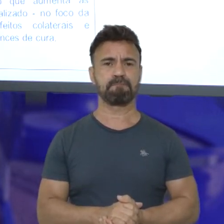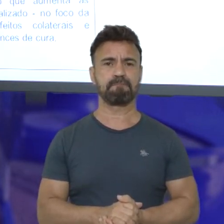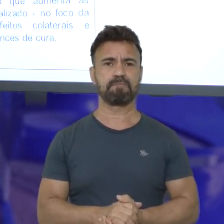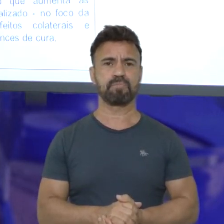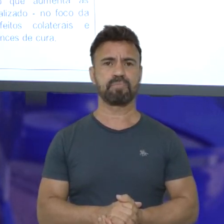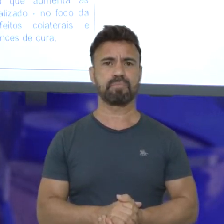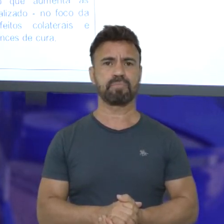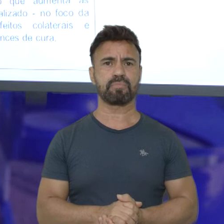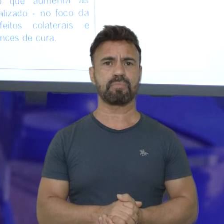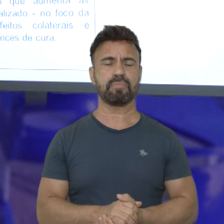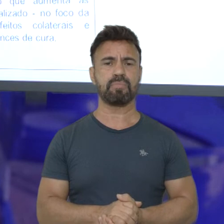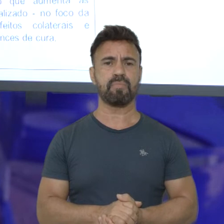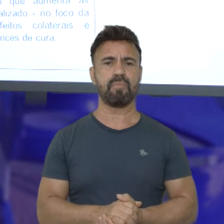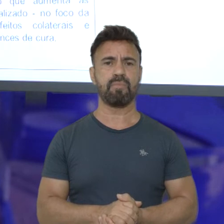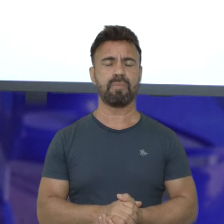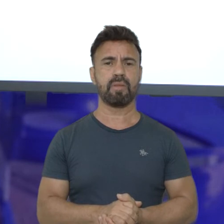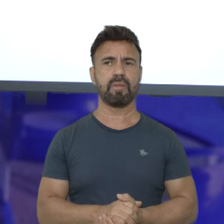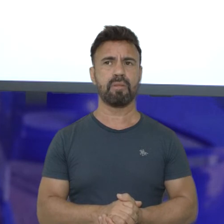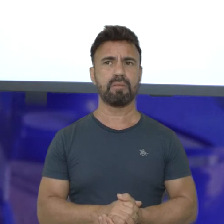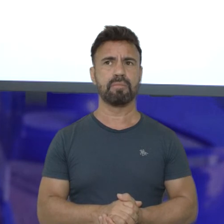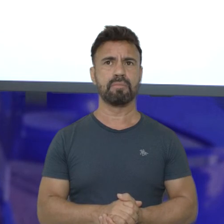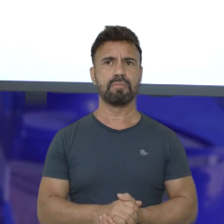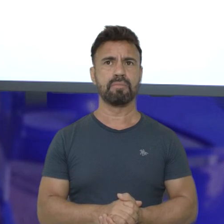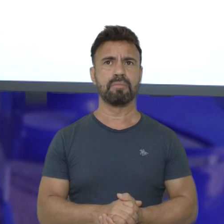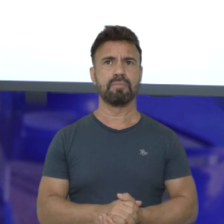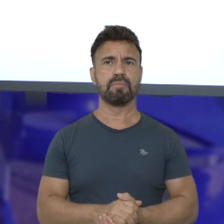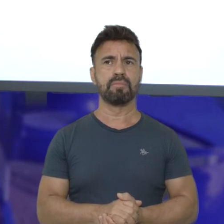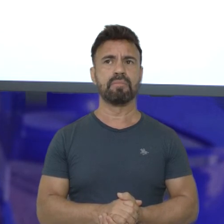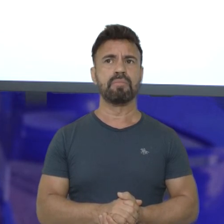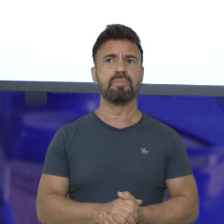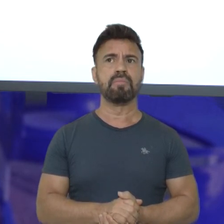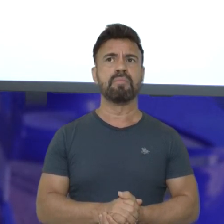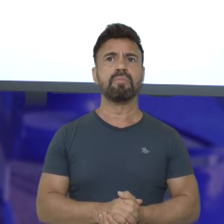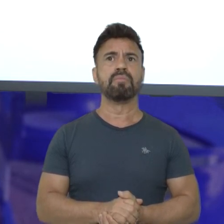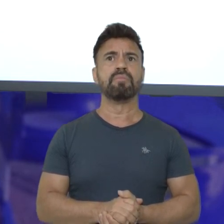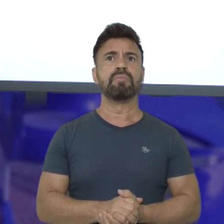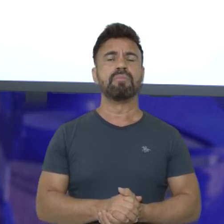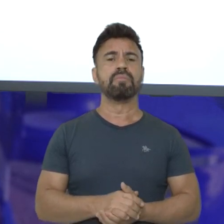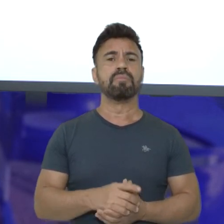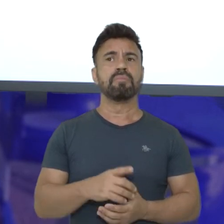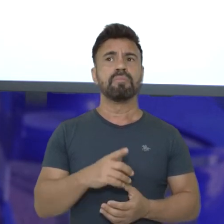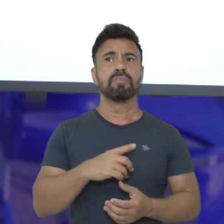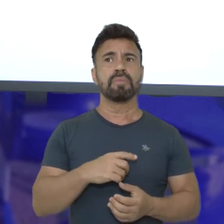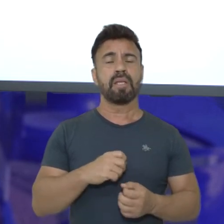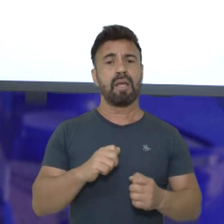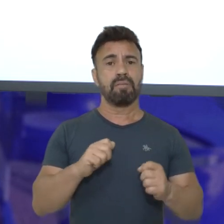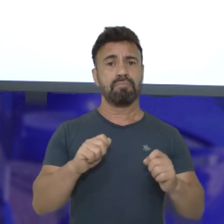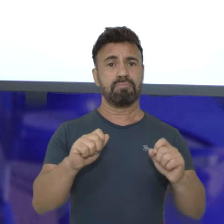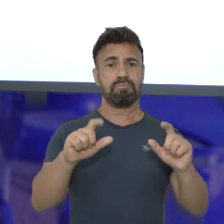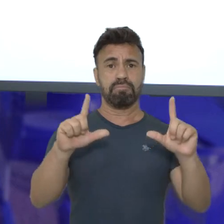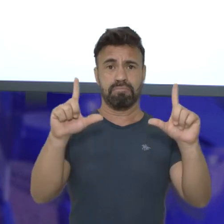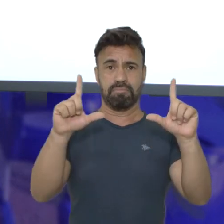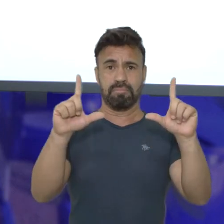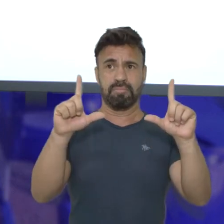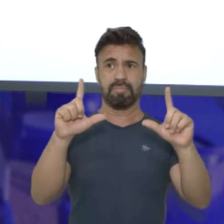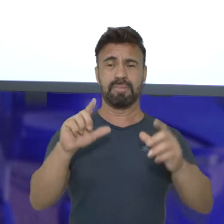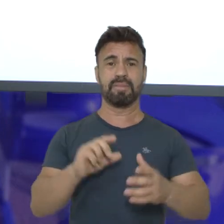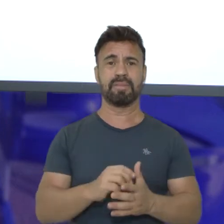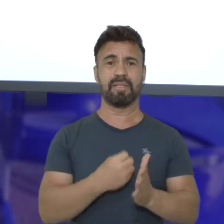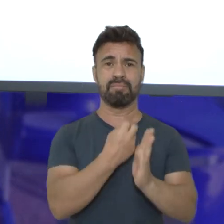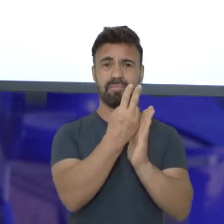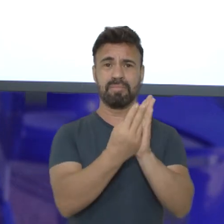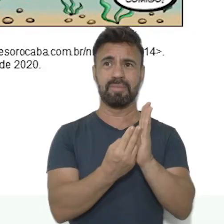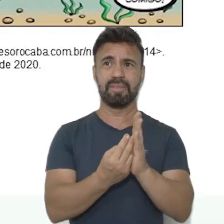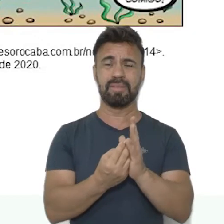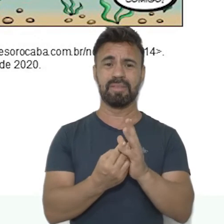a saúde das pessoas. E por fim, a gente coloca charge, né? Onde tá aí os bonequinhos, né?